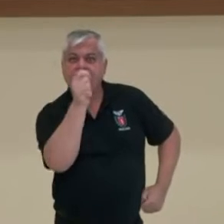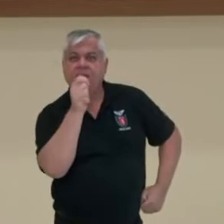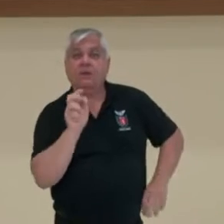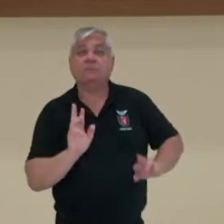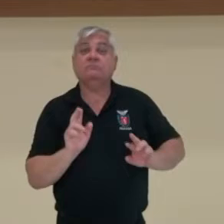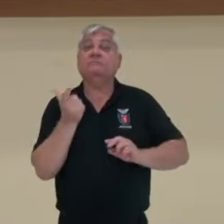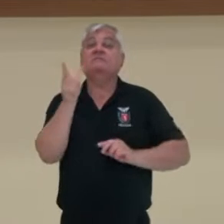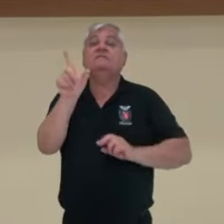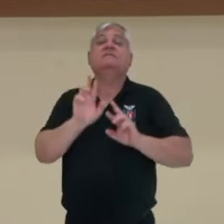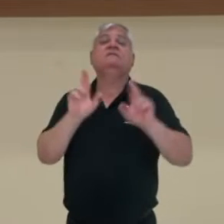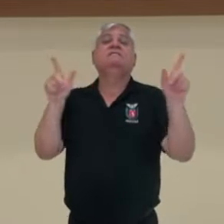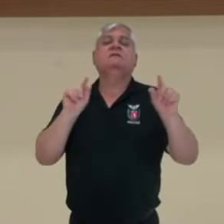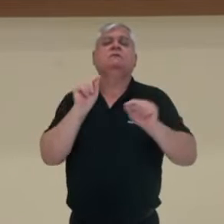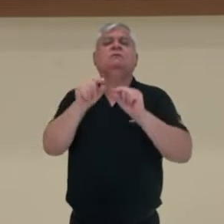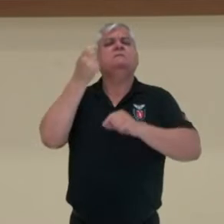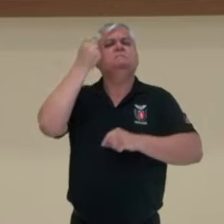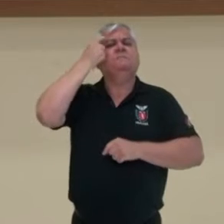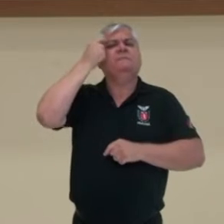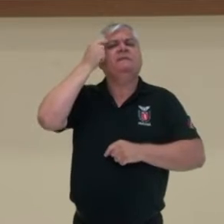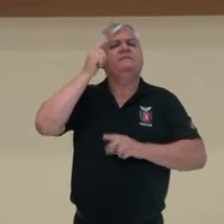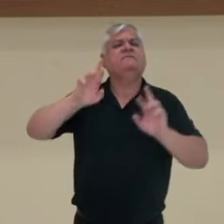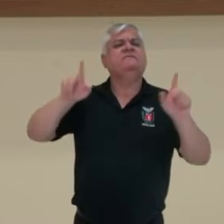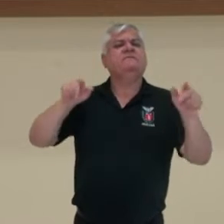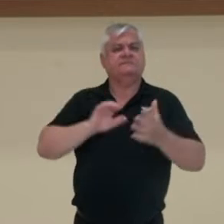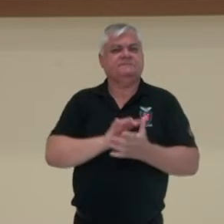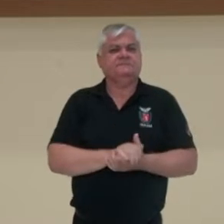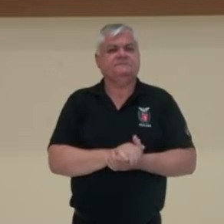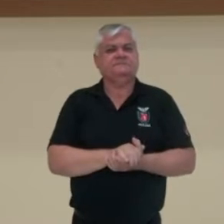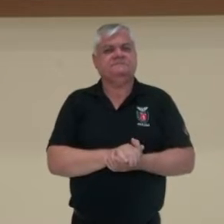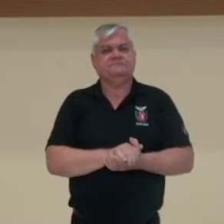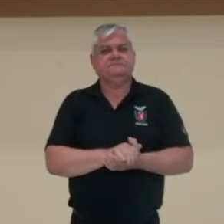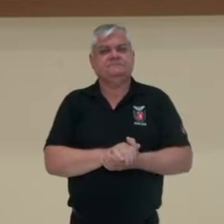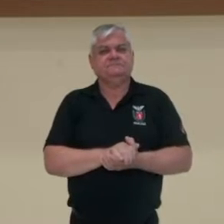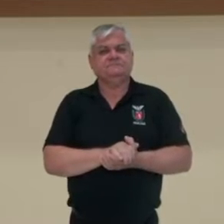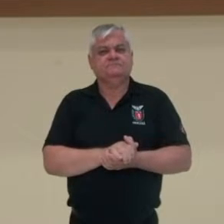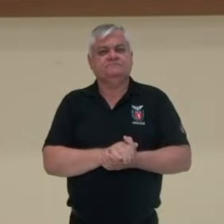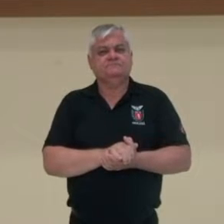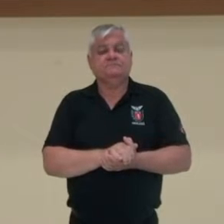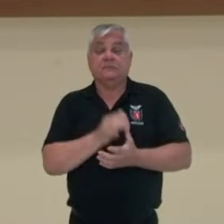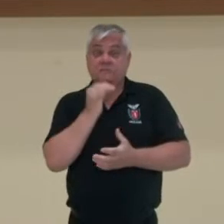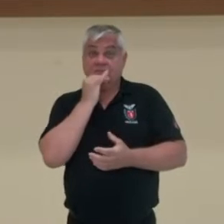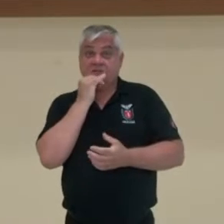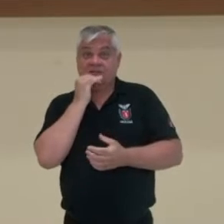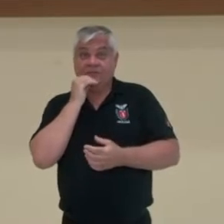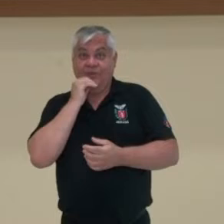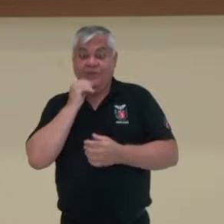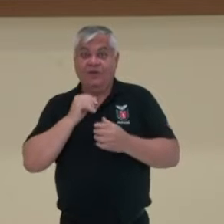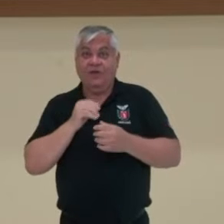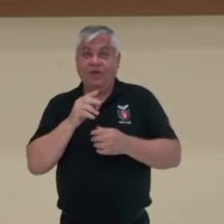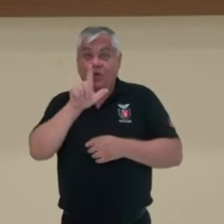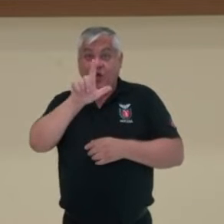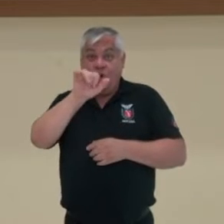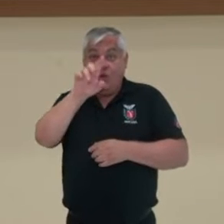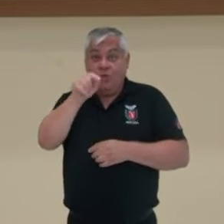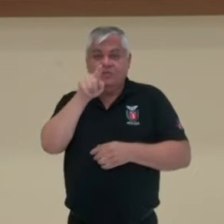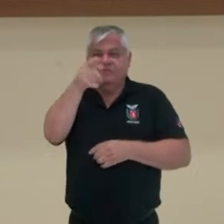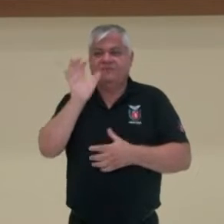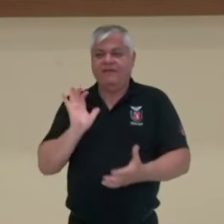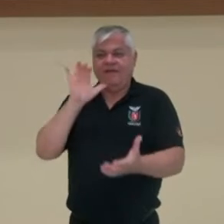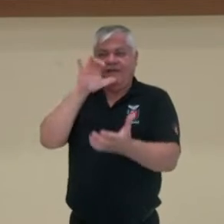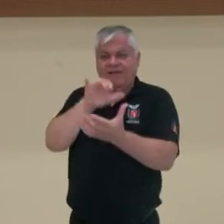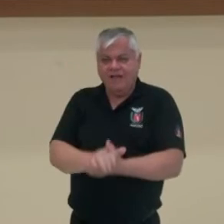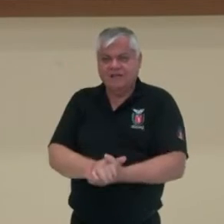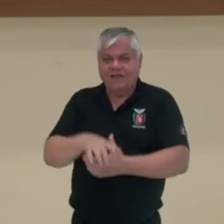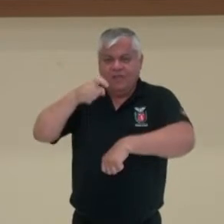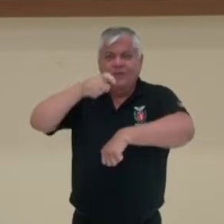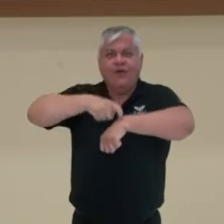outra luta. Então, o que você pensa numa luta diferente? Consegue imaginar uma luta acontecendo enquanto você se casa? É claro, né,